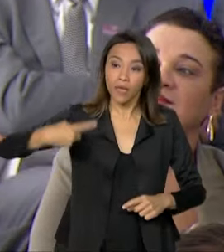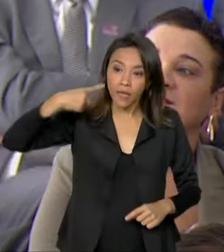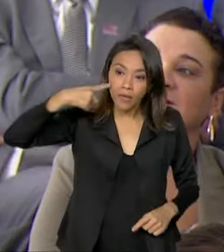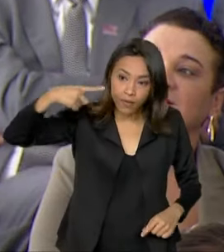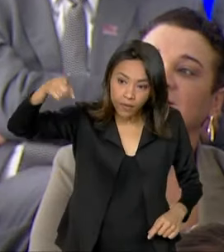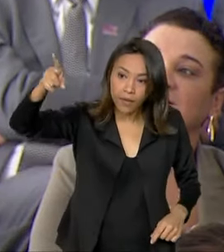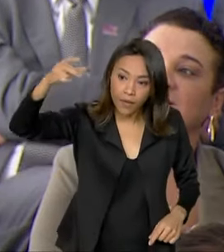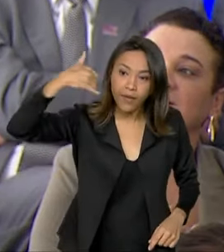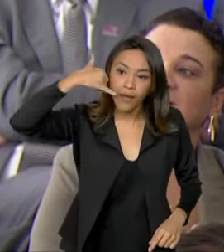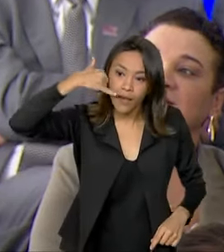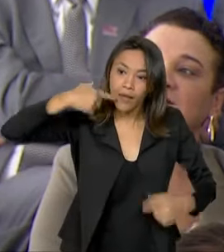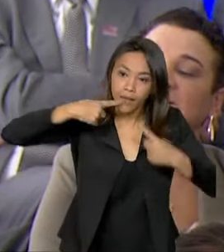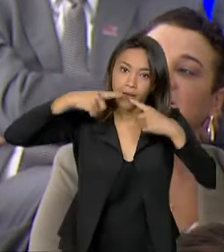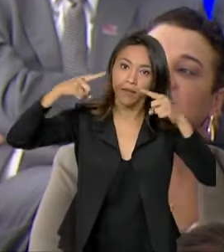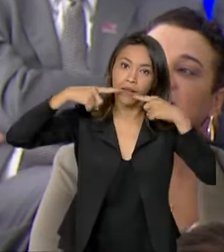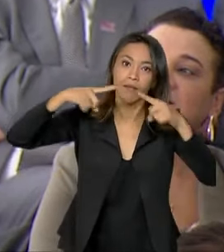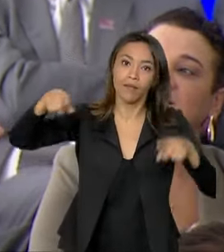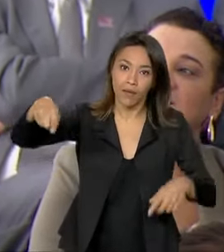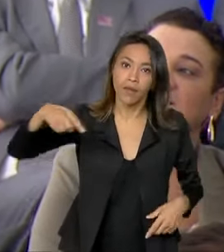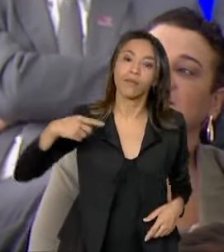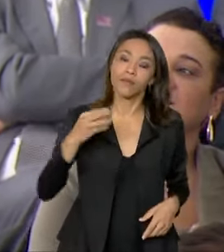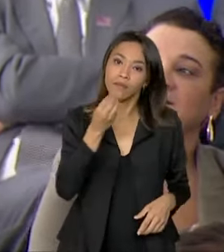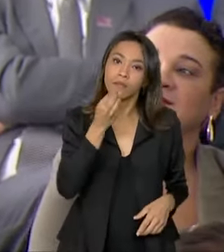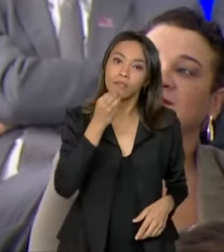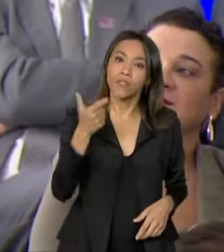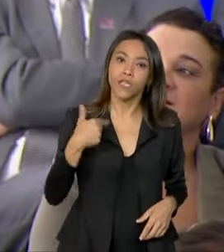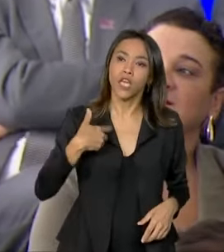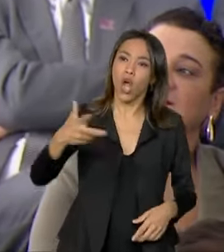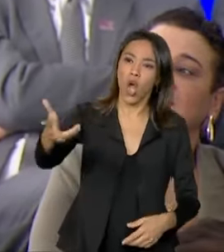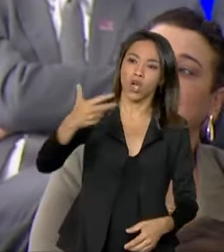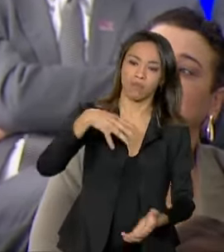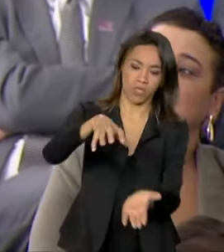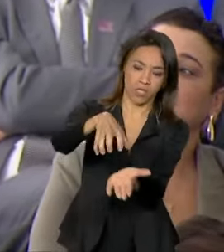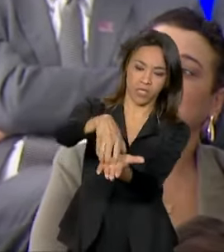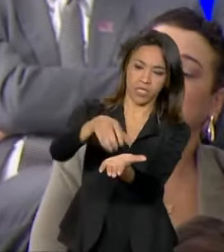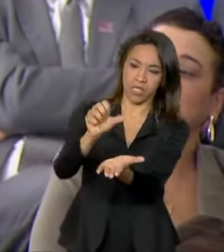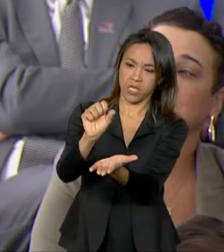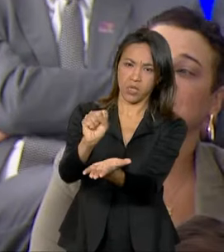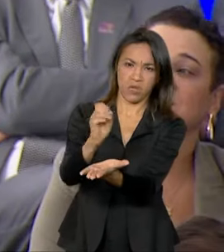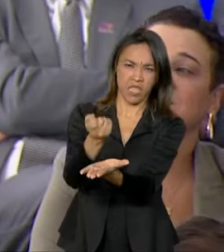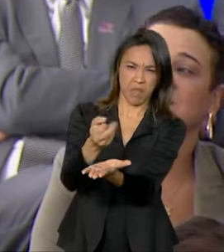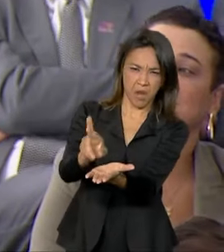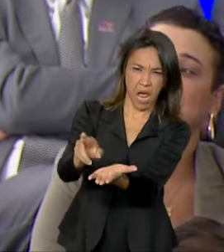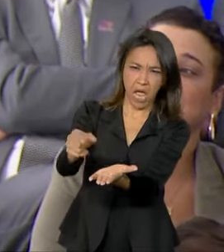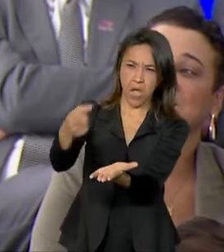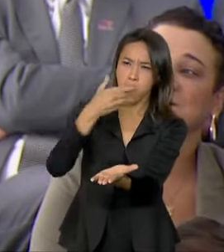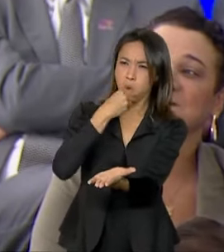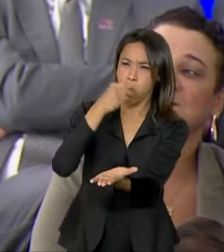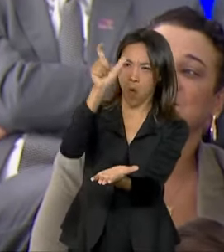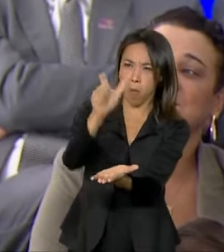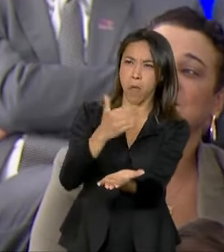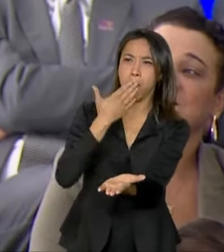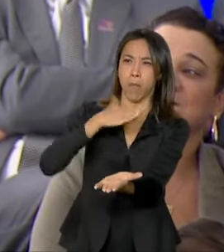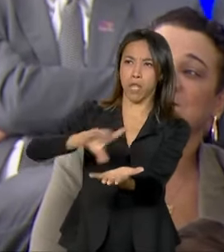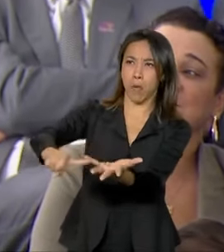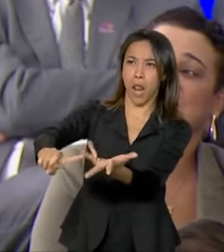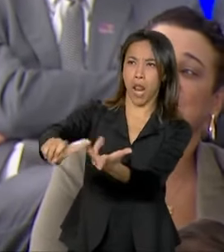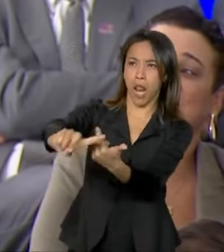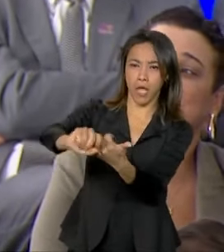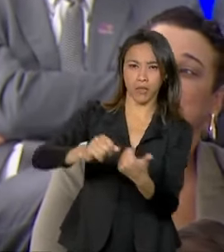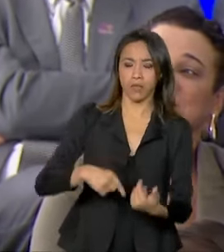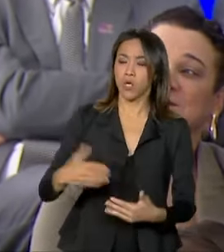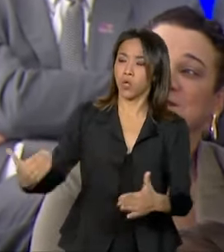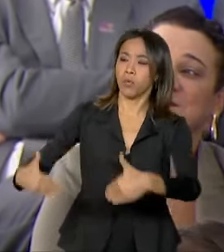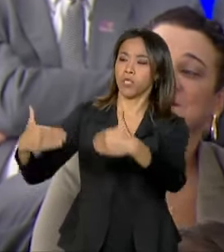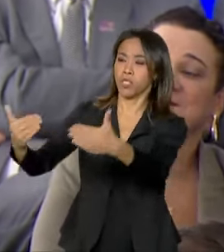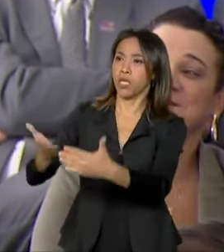possam se queixar e dizer que o Sebrae não é tudo aquilo que o Décio prometeu, que o teu ministério não é tudo aquilo que